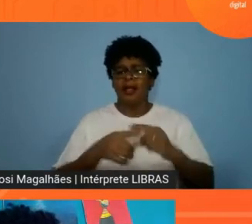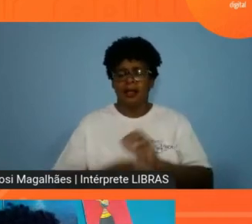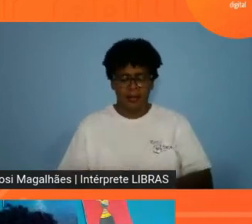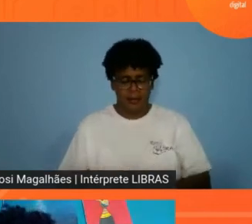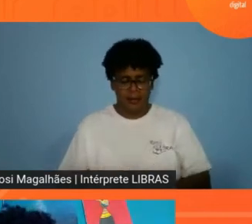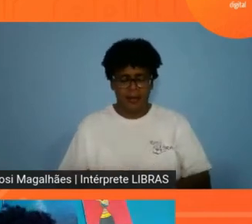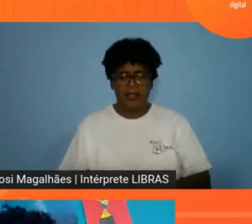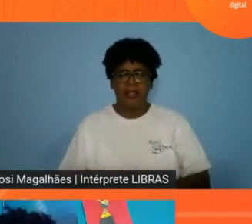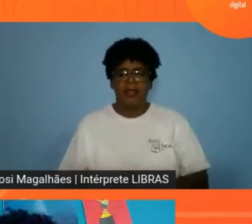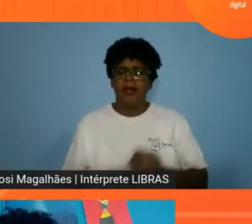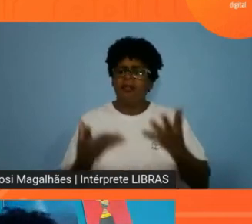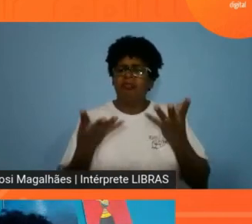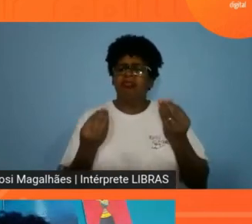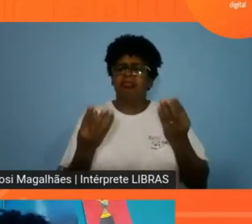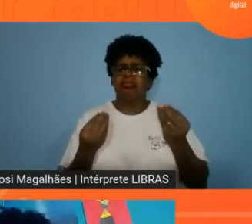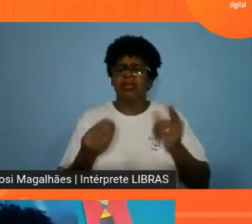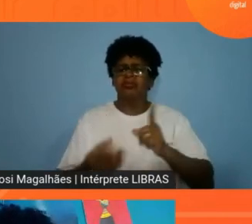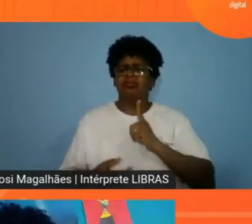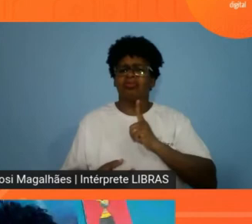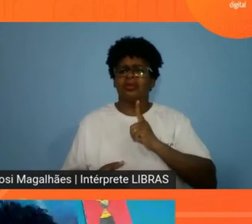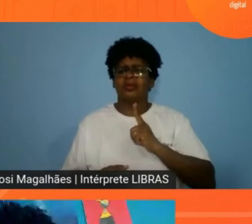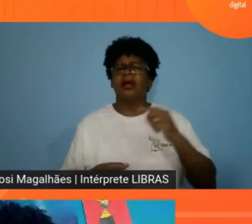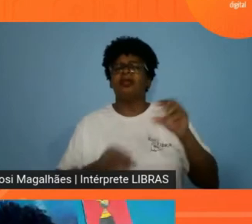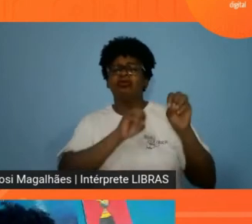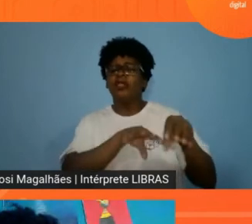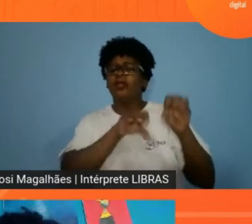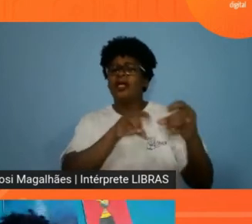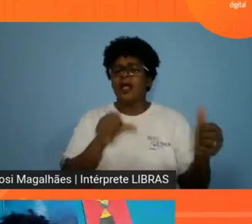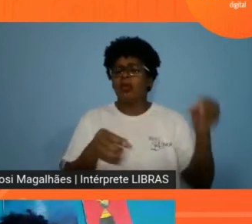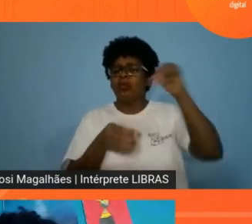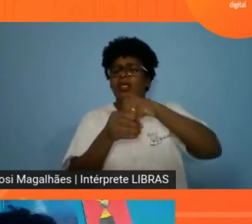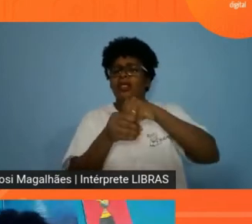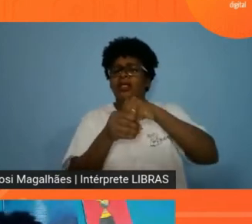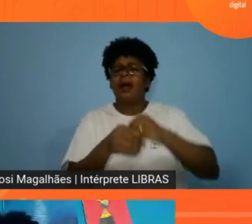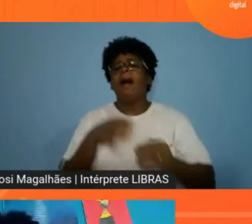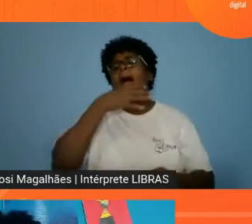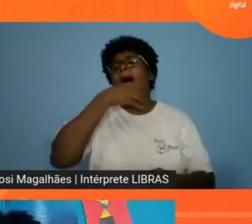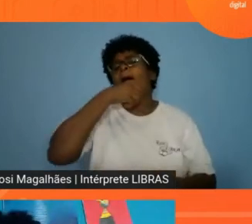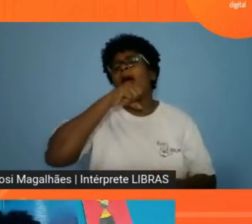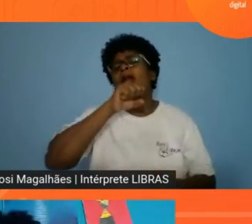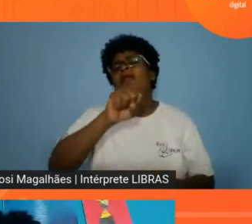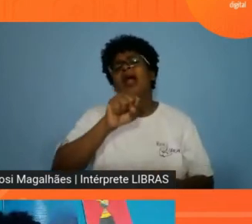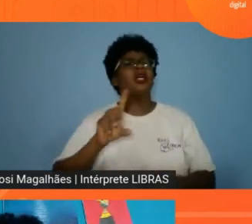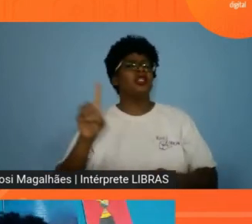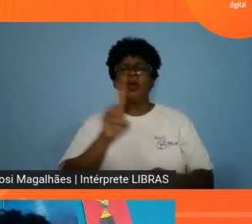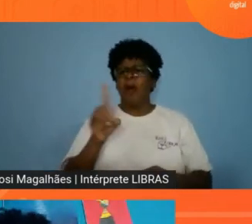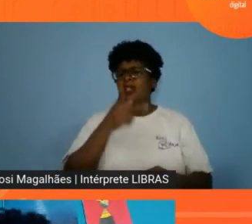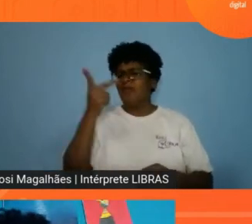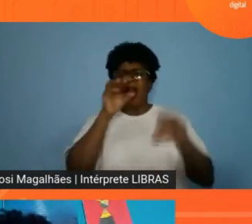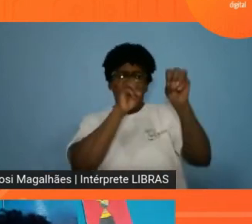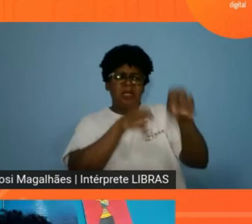toda a sociedade se estabelece dentro de uma educação. Paulo Freire fala assim: não se pode falar de educação sem